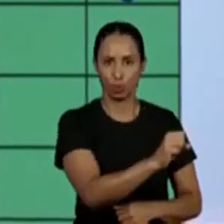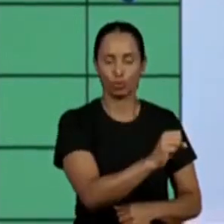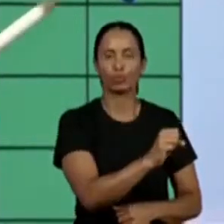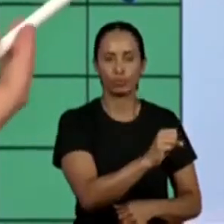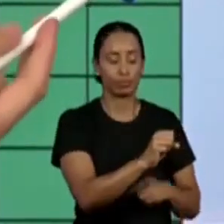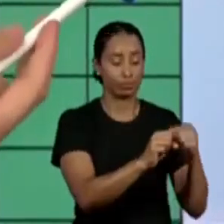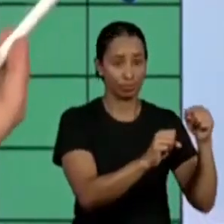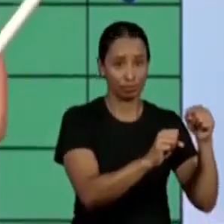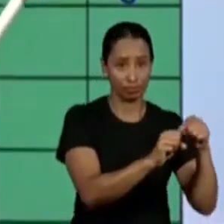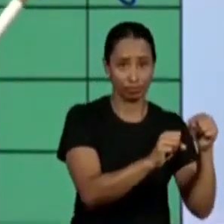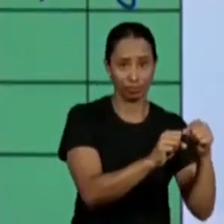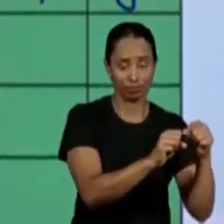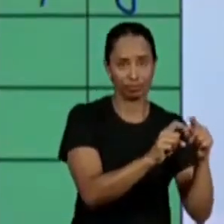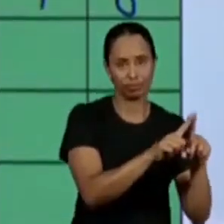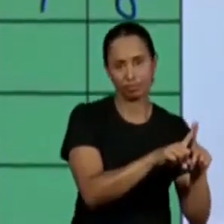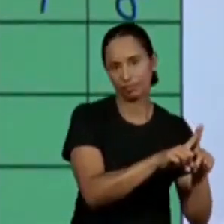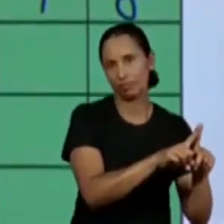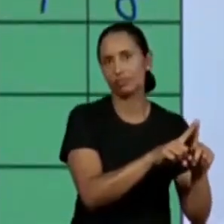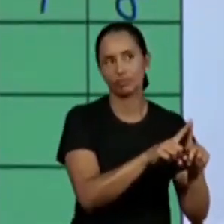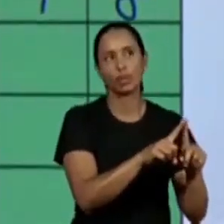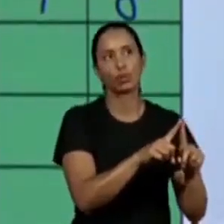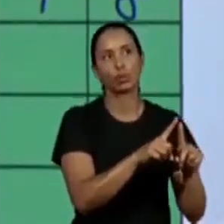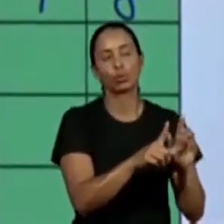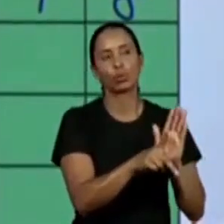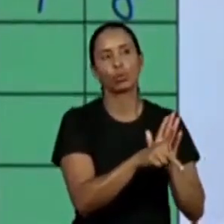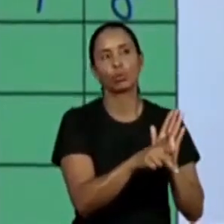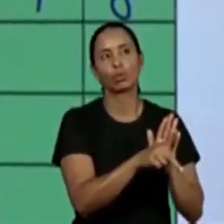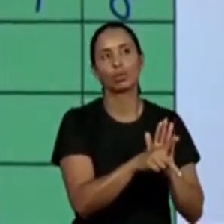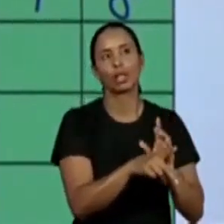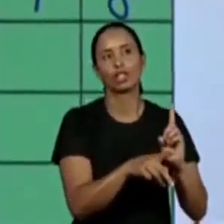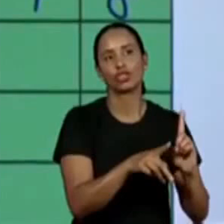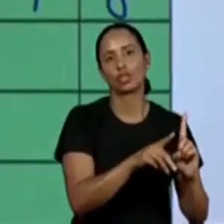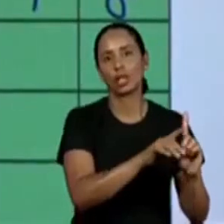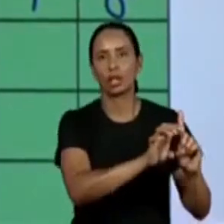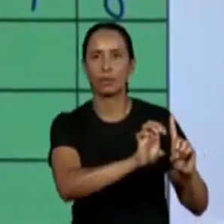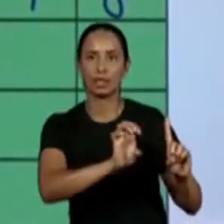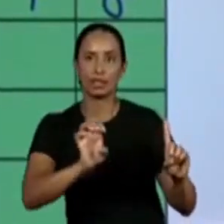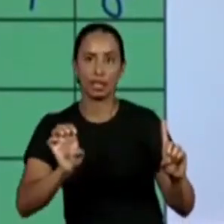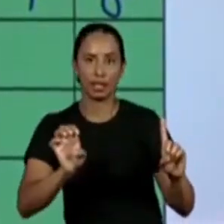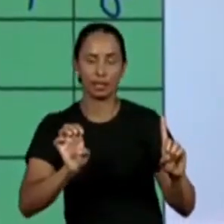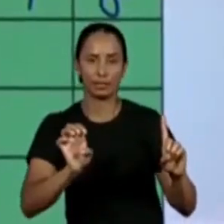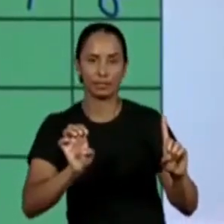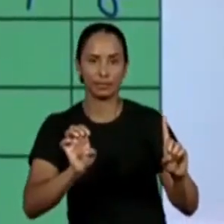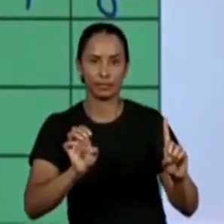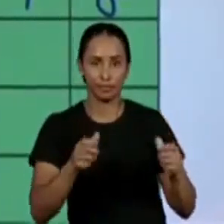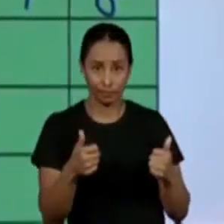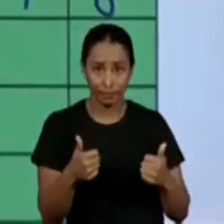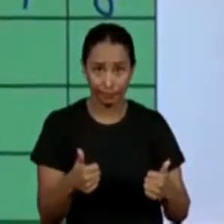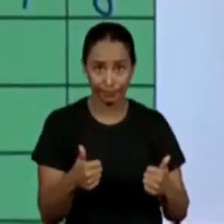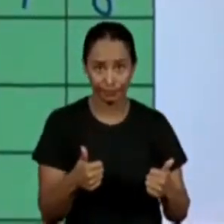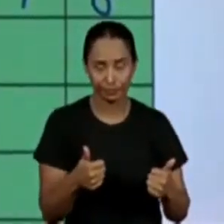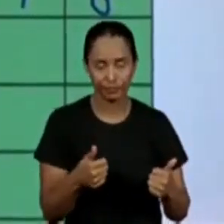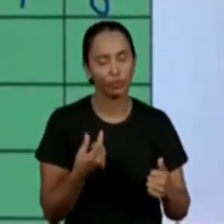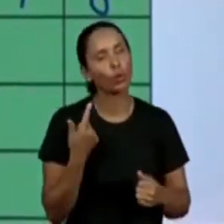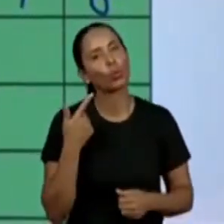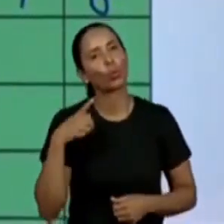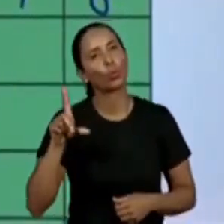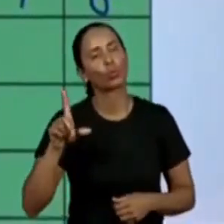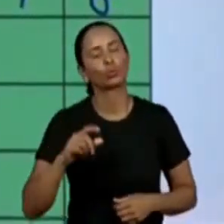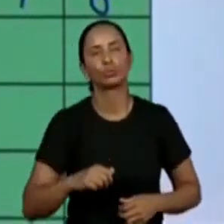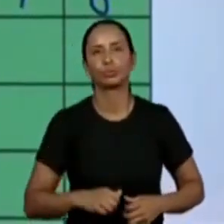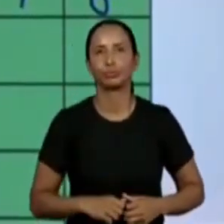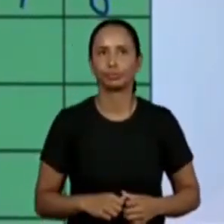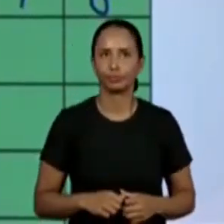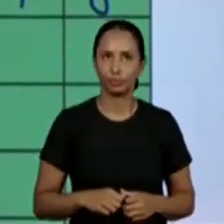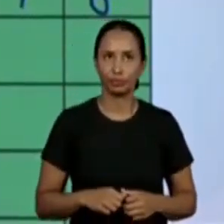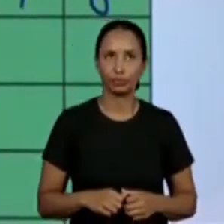coloquei aqui, ó, 8, 4, 2, 1 e o 6 aqui nessa ordem. Vou fazer a mesma coisa com os outros números, né? Então eu vou